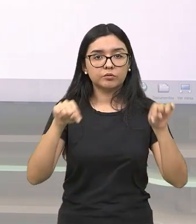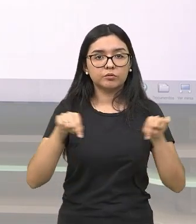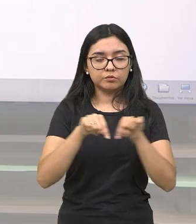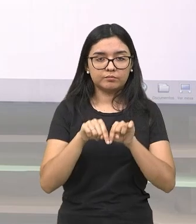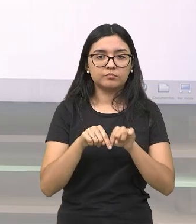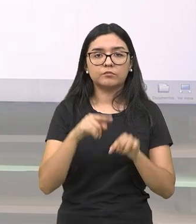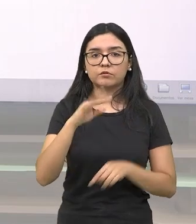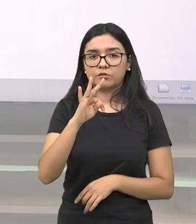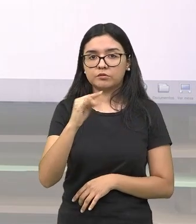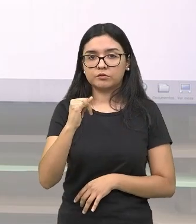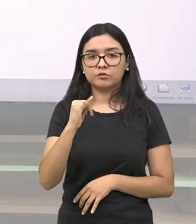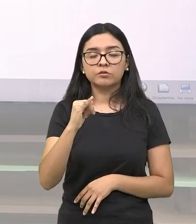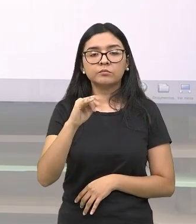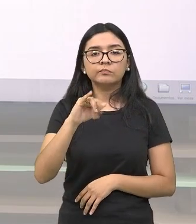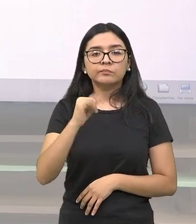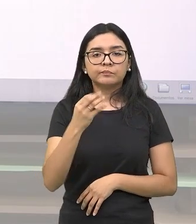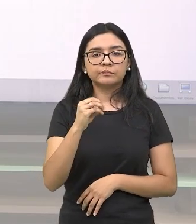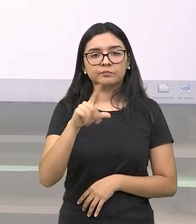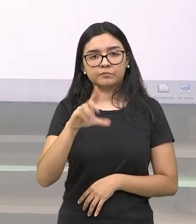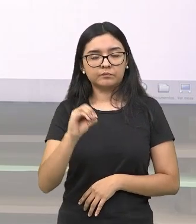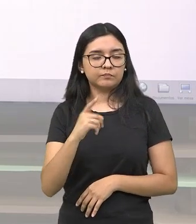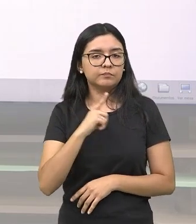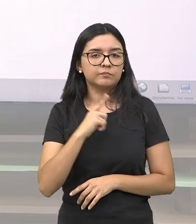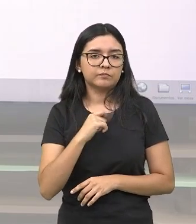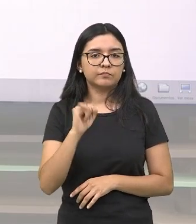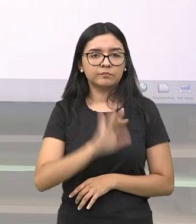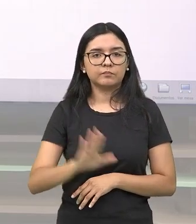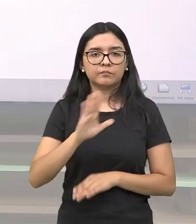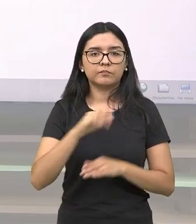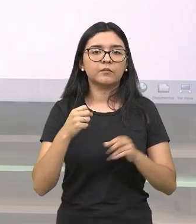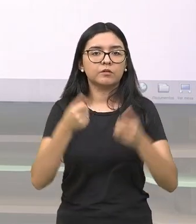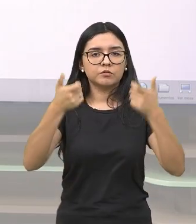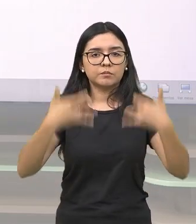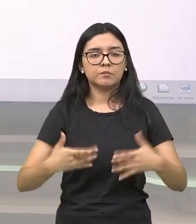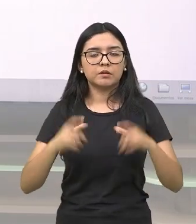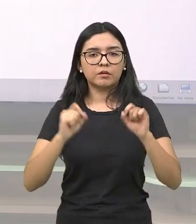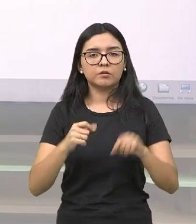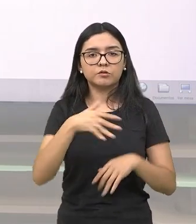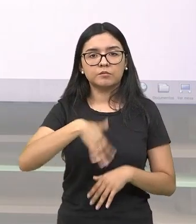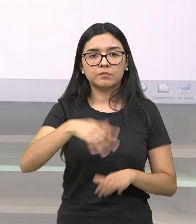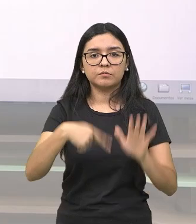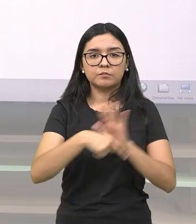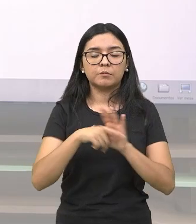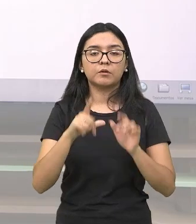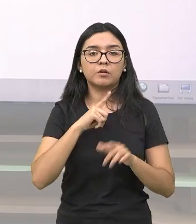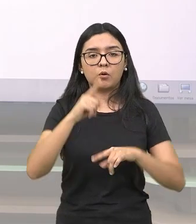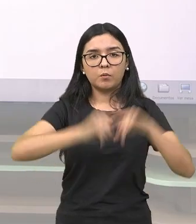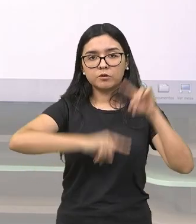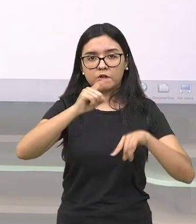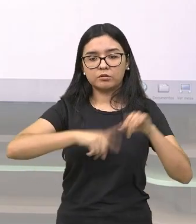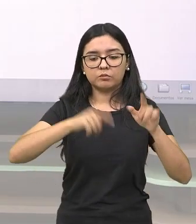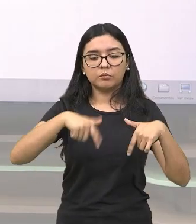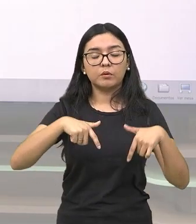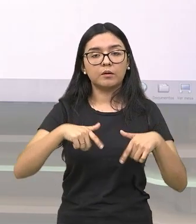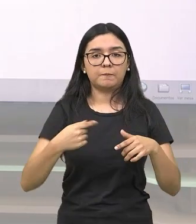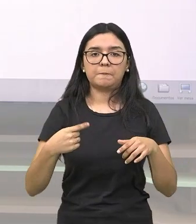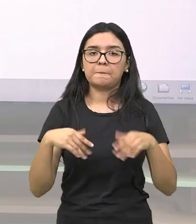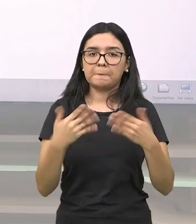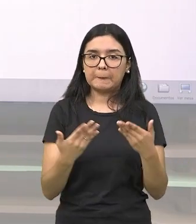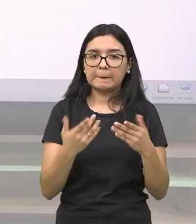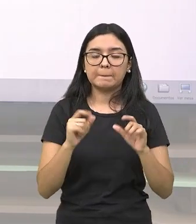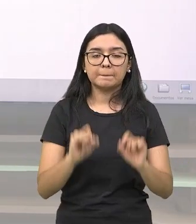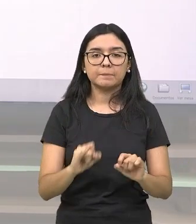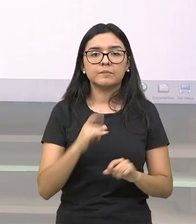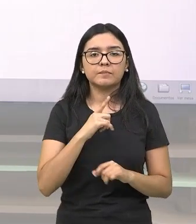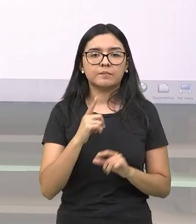Simples assim. Volume, o professor não definiu para você que é o espaço ocupado por objeto? Certo? Então, se